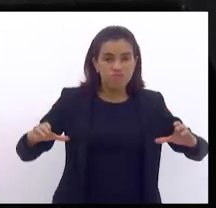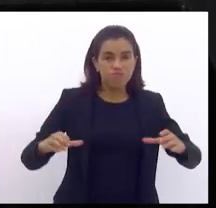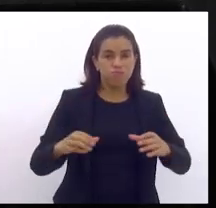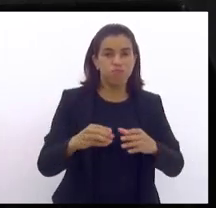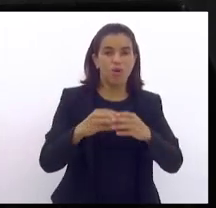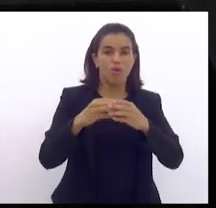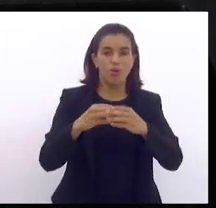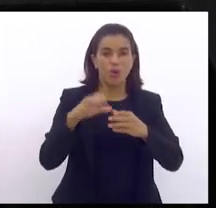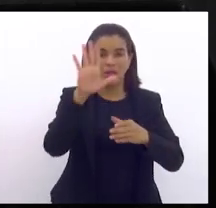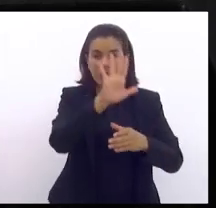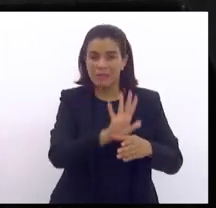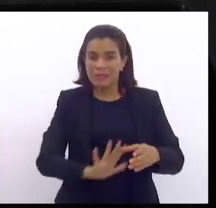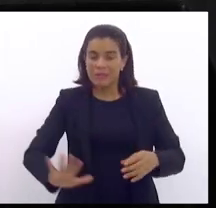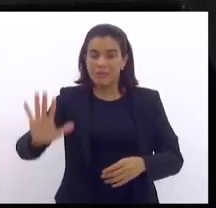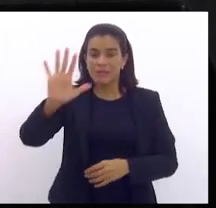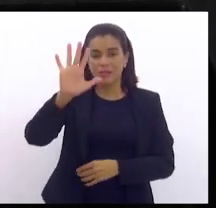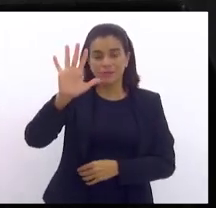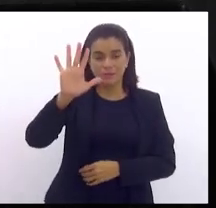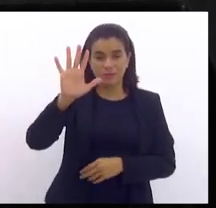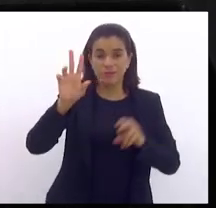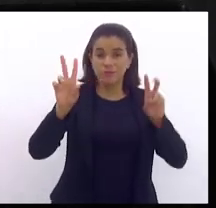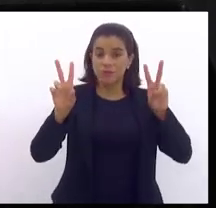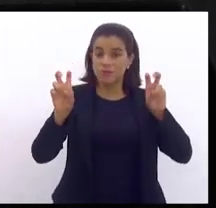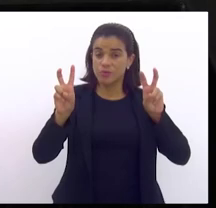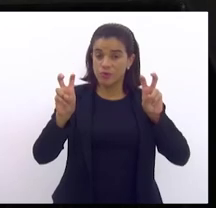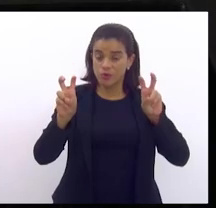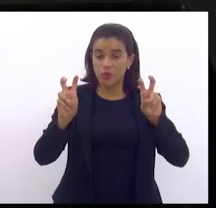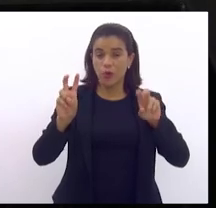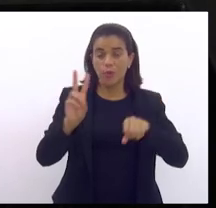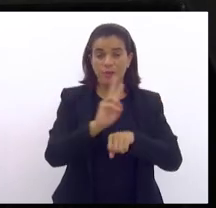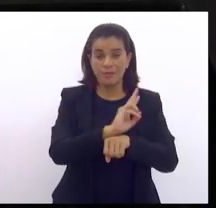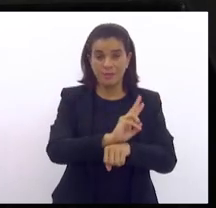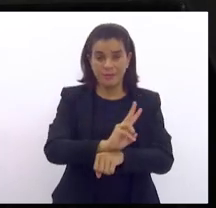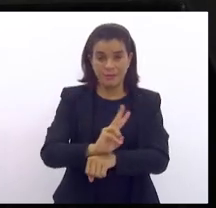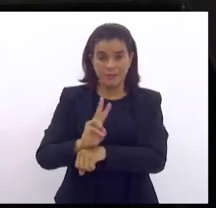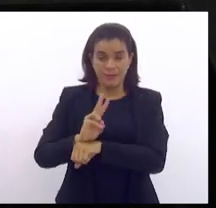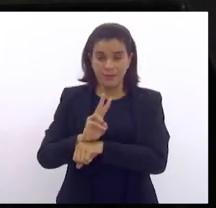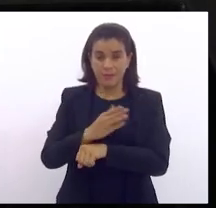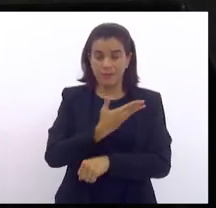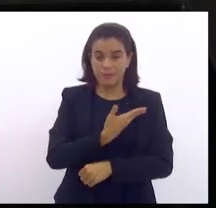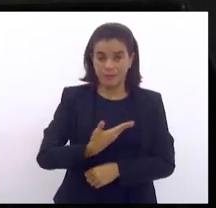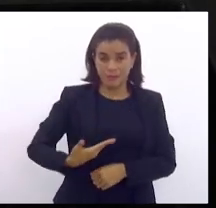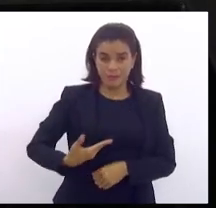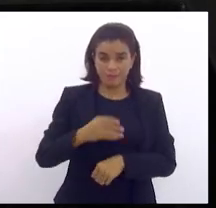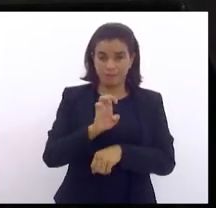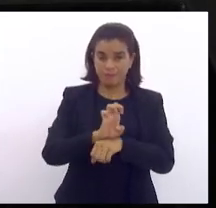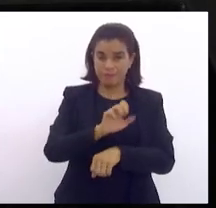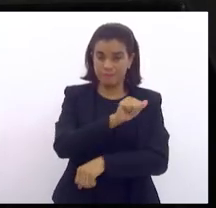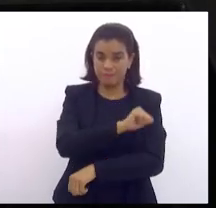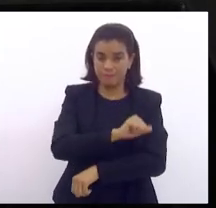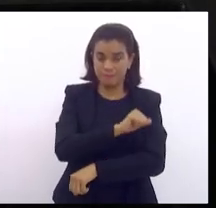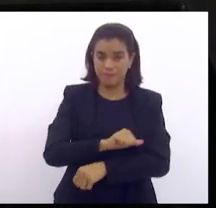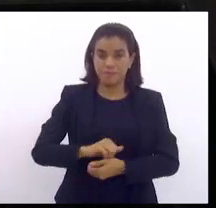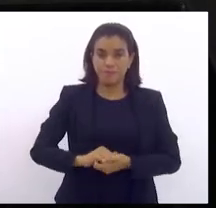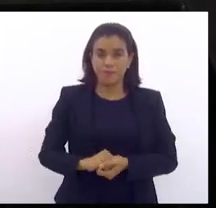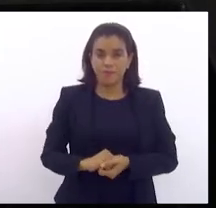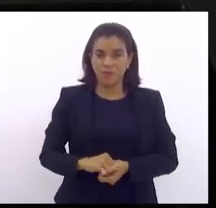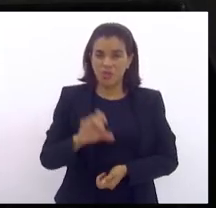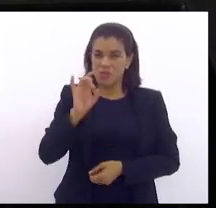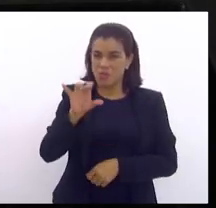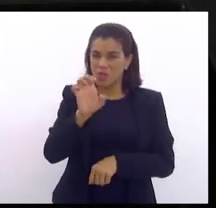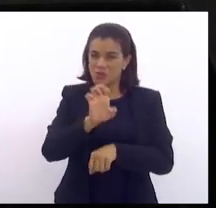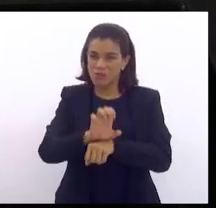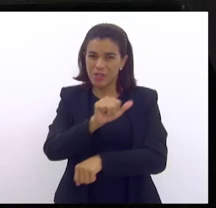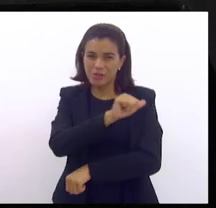nacional em relação ao assunto da segurança pública do Estado do Rio de Janeiro. Não só do Estado do